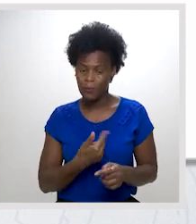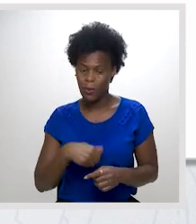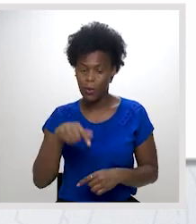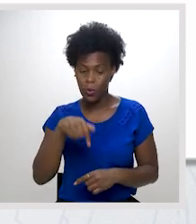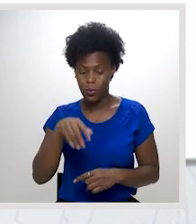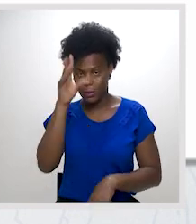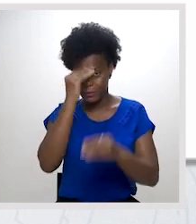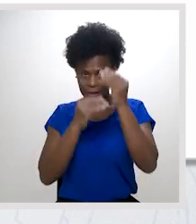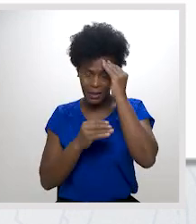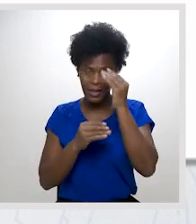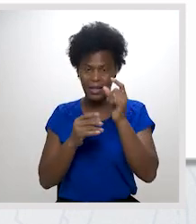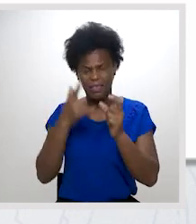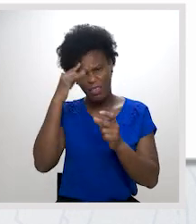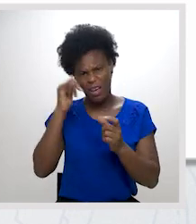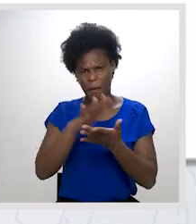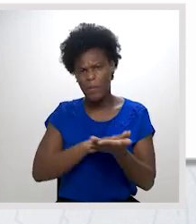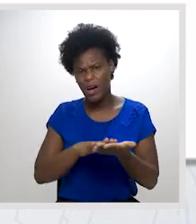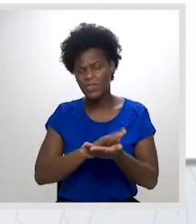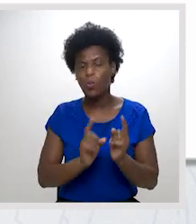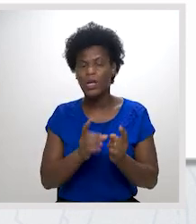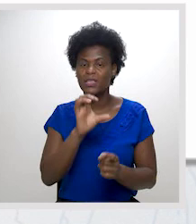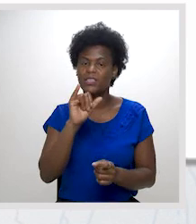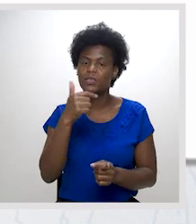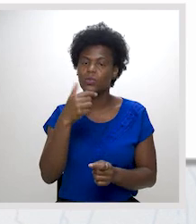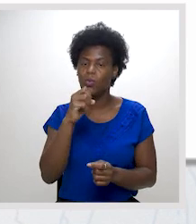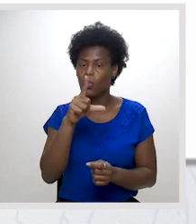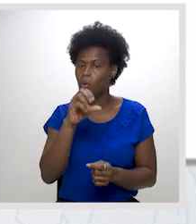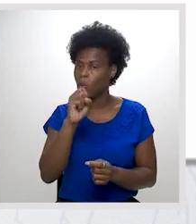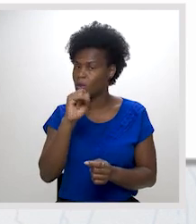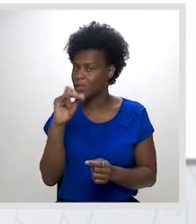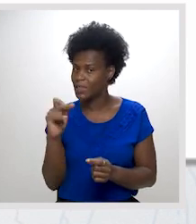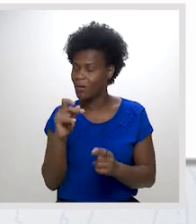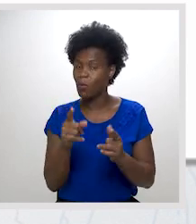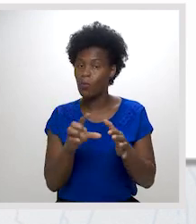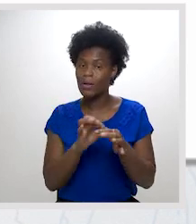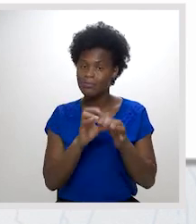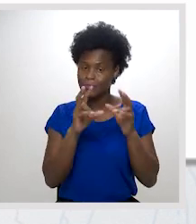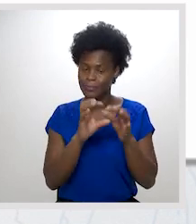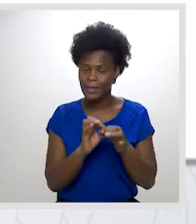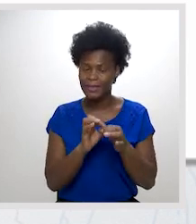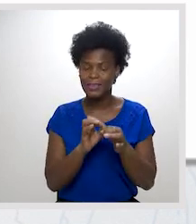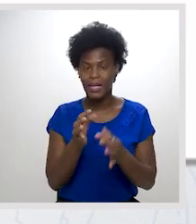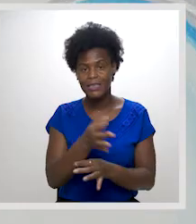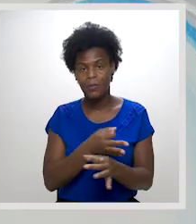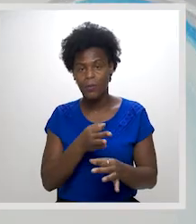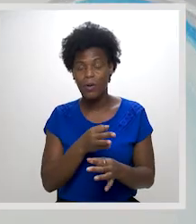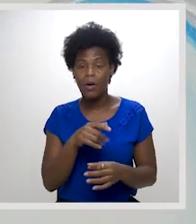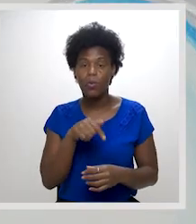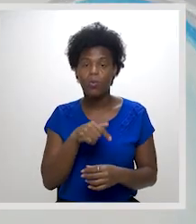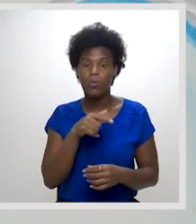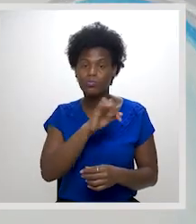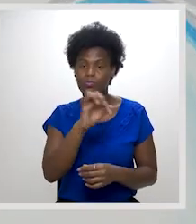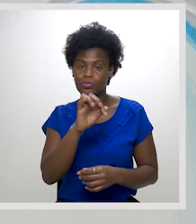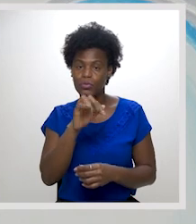que aprendemos hoje é noções básicas sobre a citologia. Noções básicas sobre a citologia é o